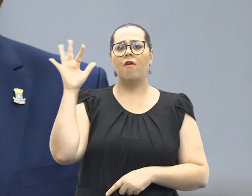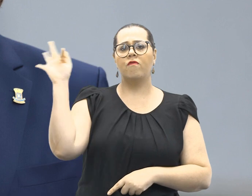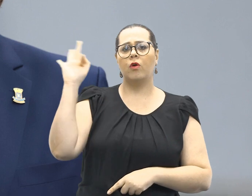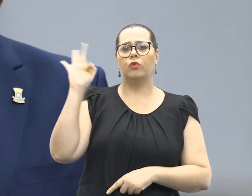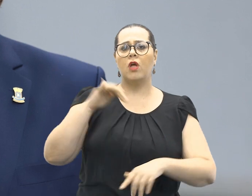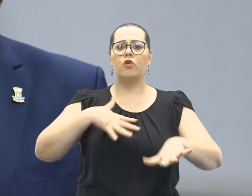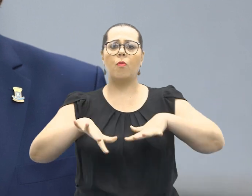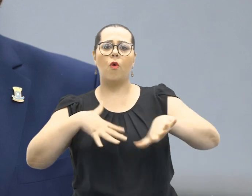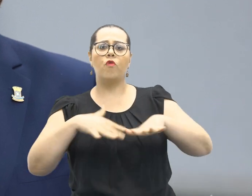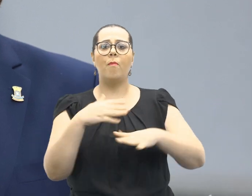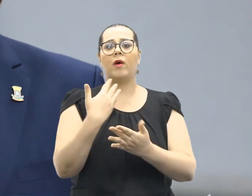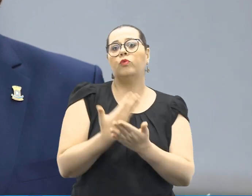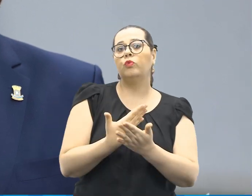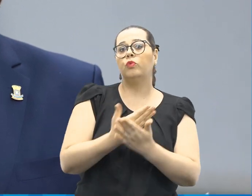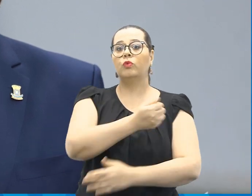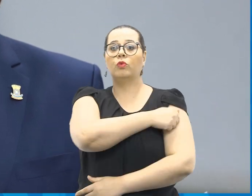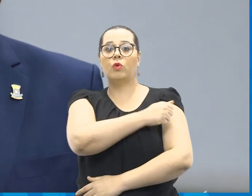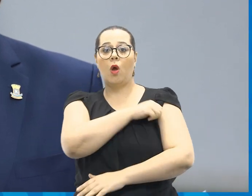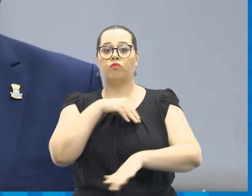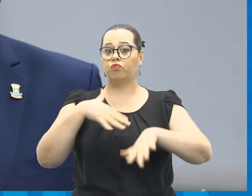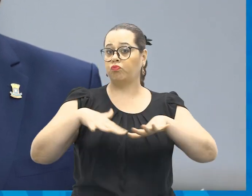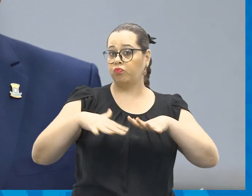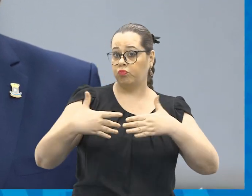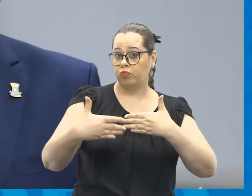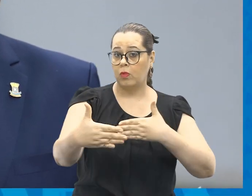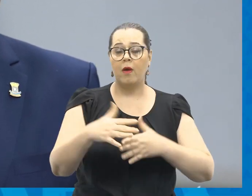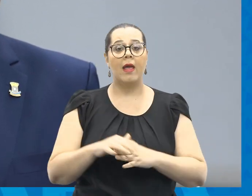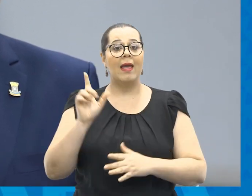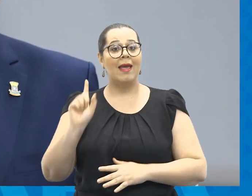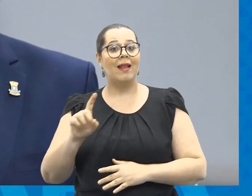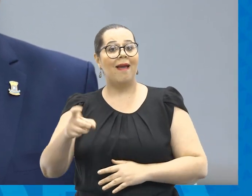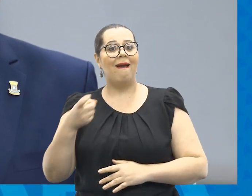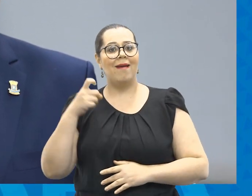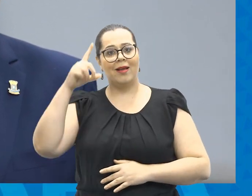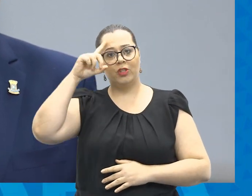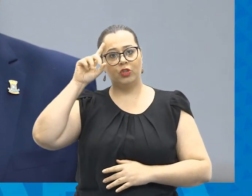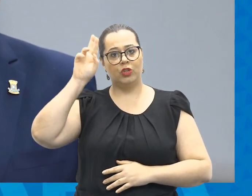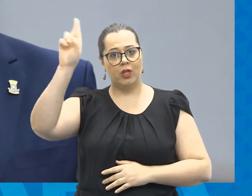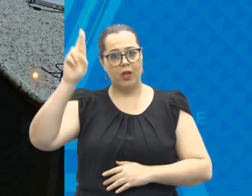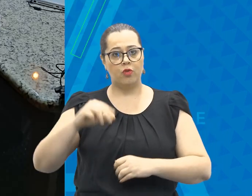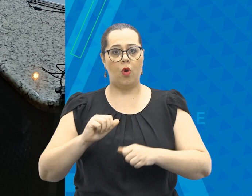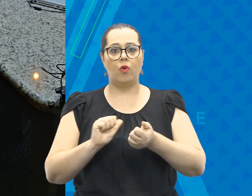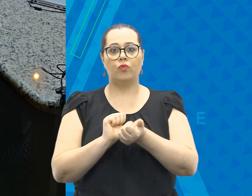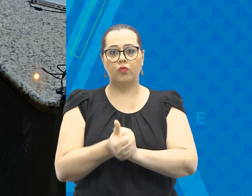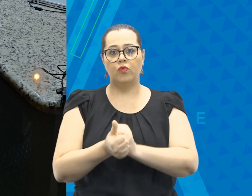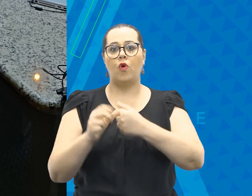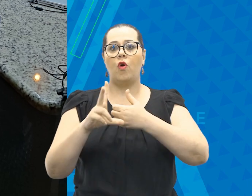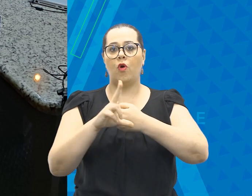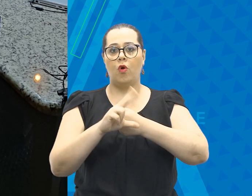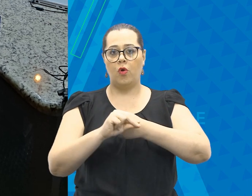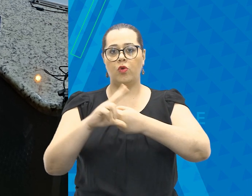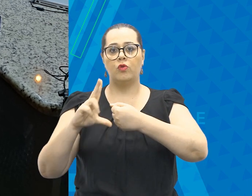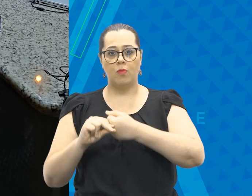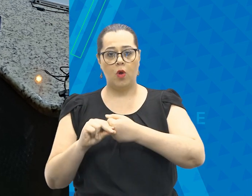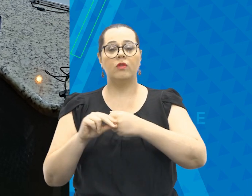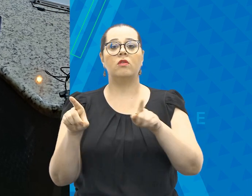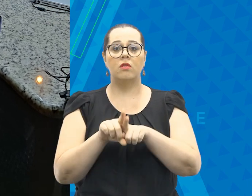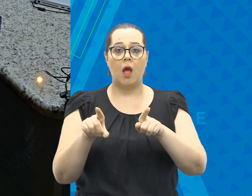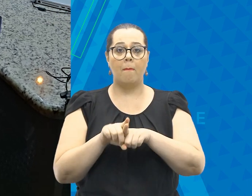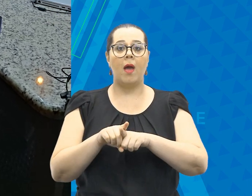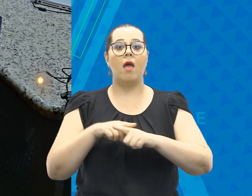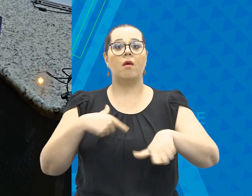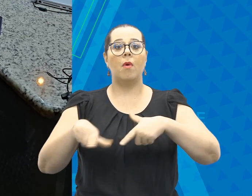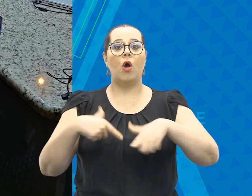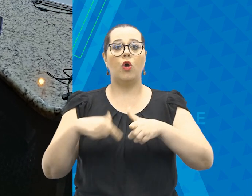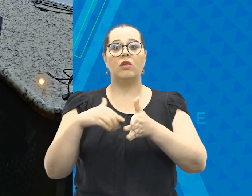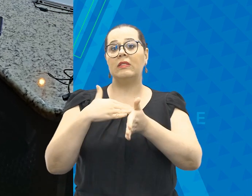movimentos estudantis. Claudinho já foi diretor da Fundação Municipal de Esportes da capital e também titular da Secretaria de